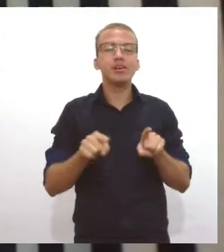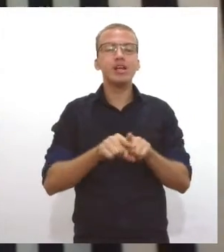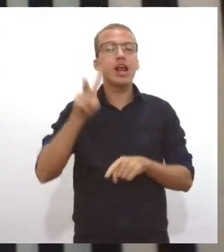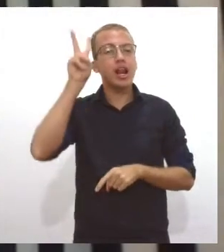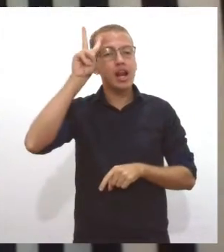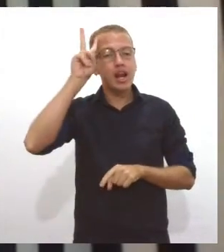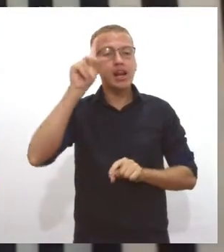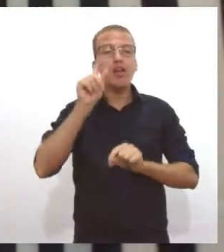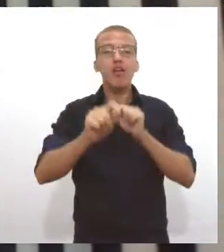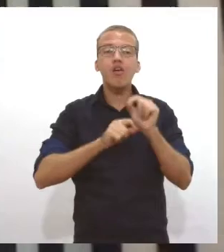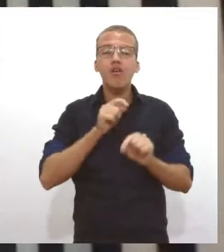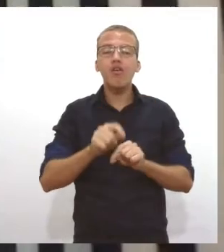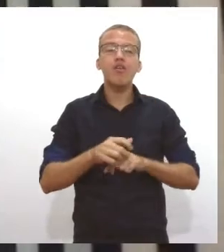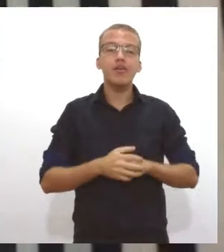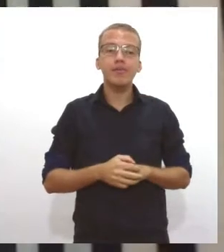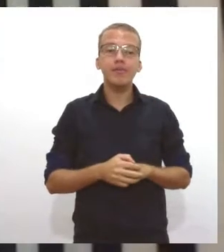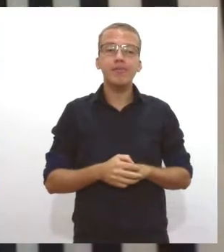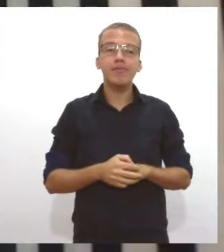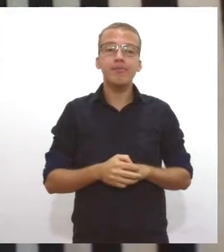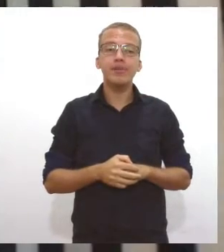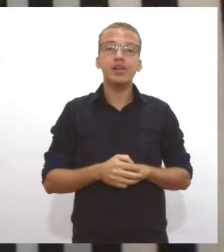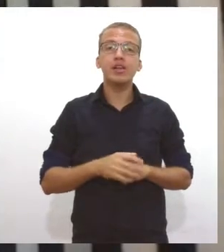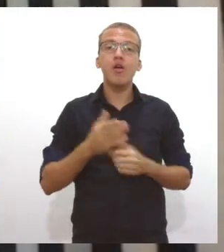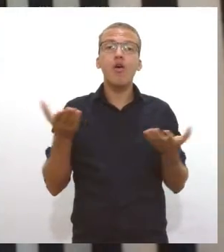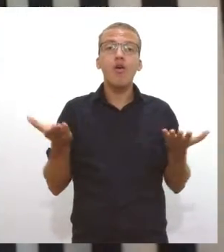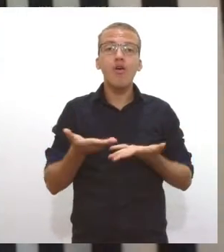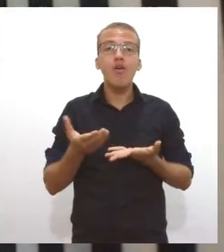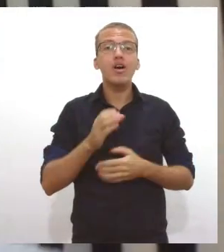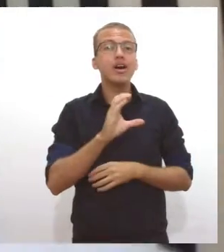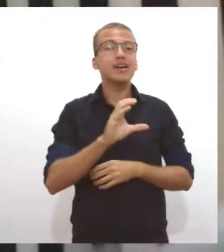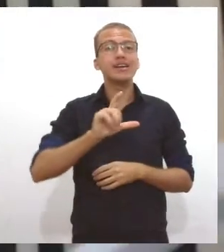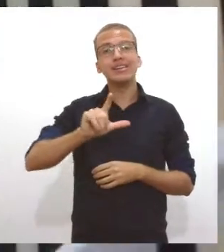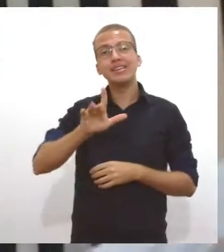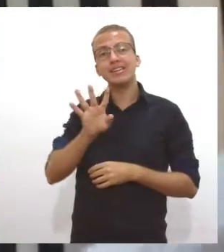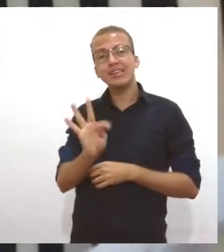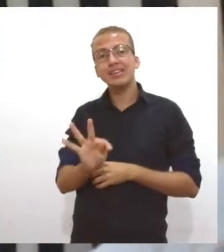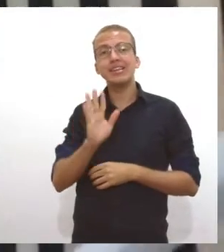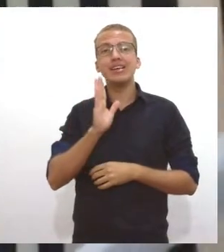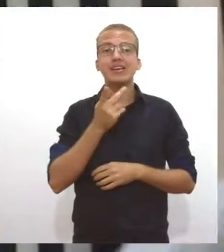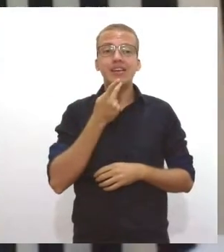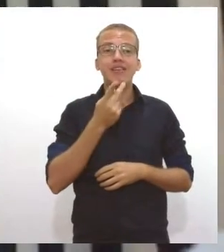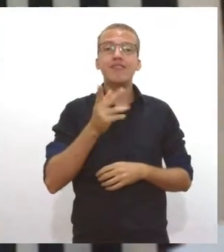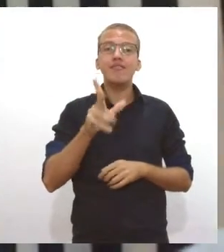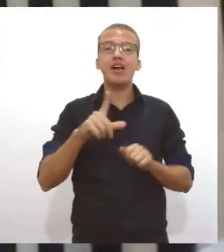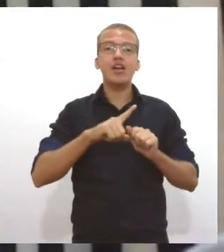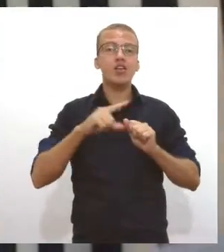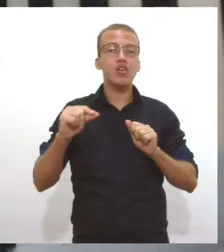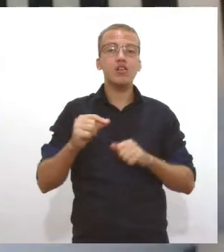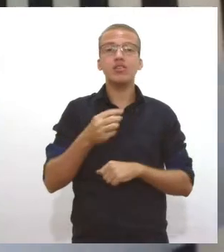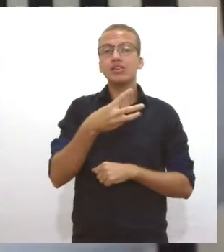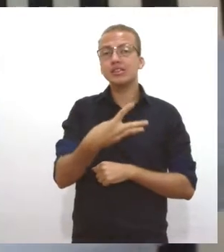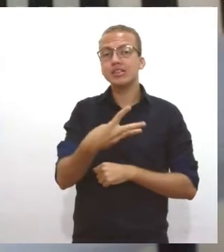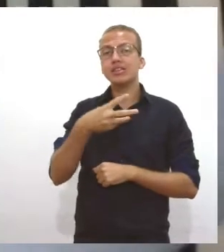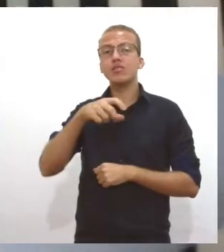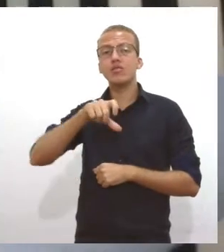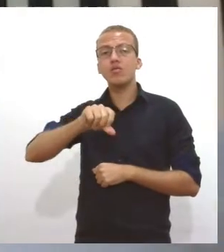importante o Kiko a própria série que a própria CLT já diz no seu Artigo 394